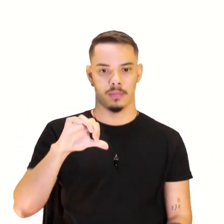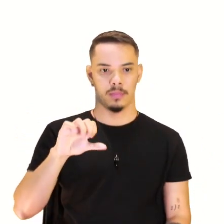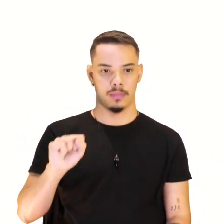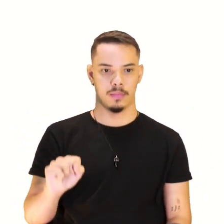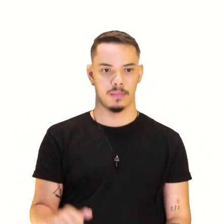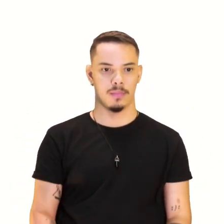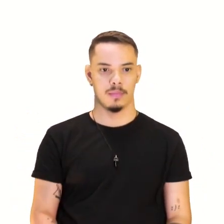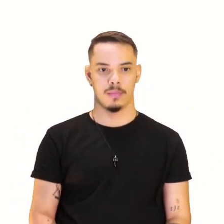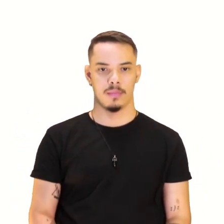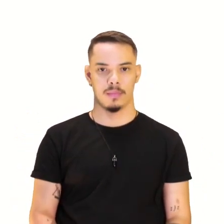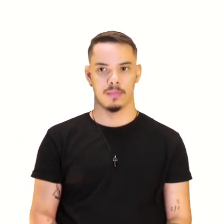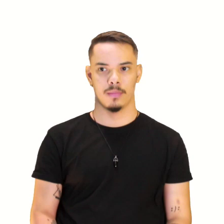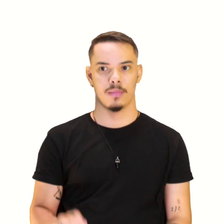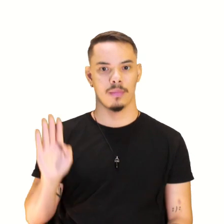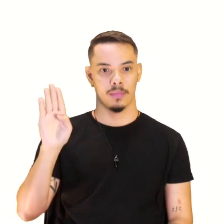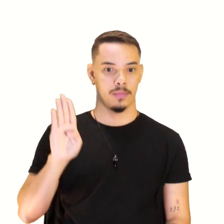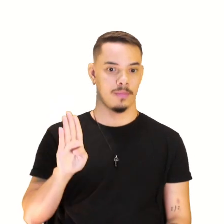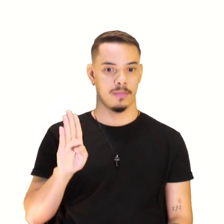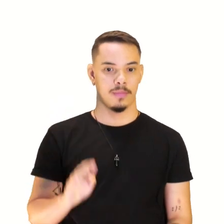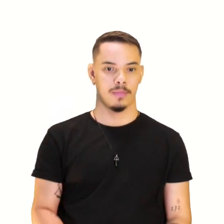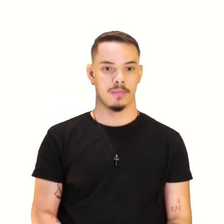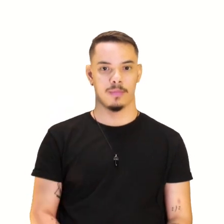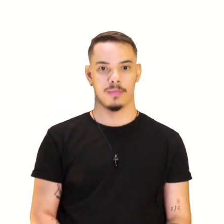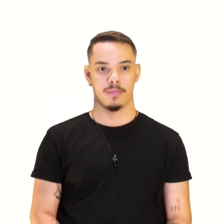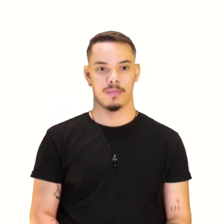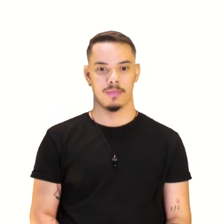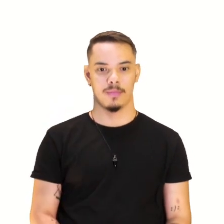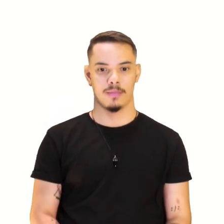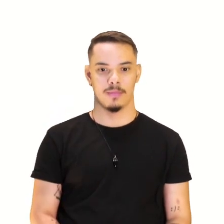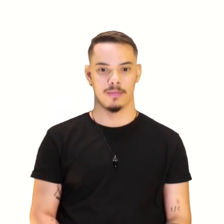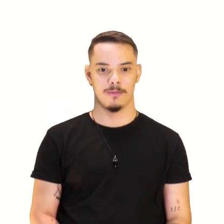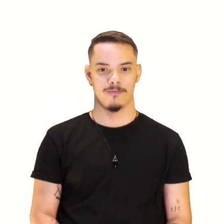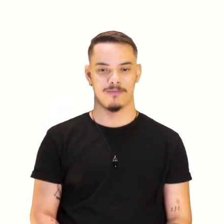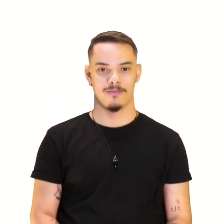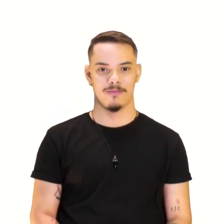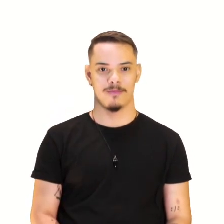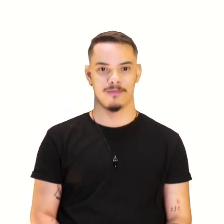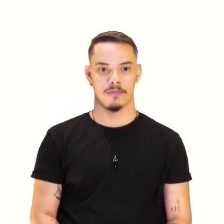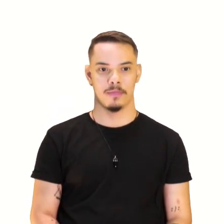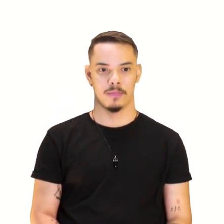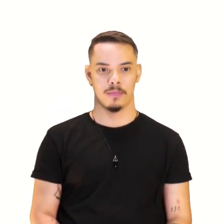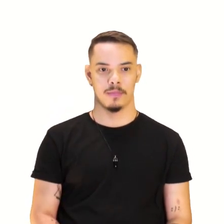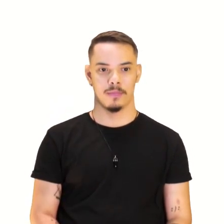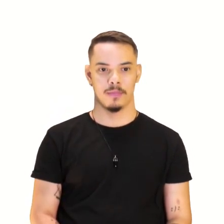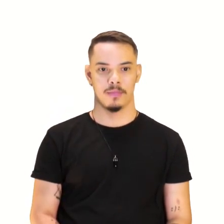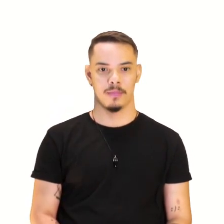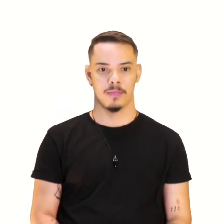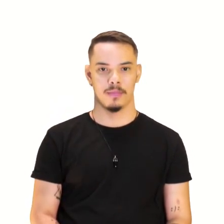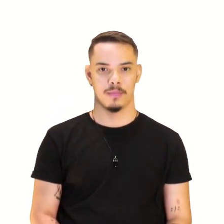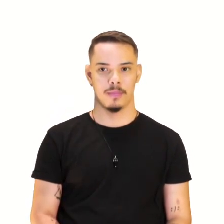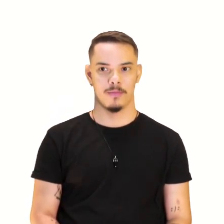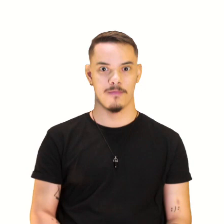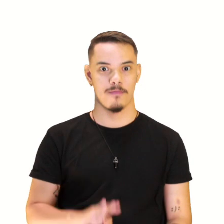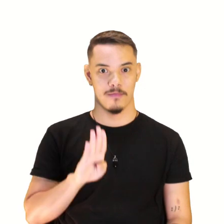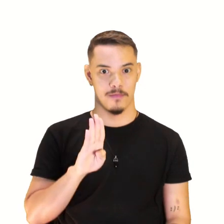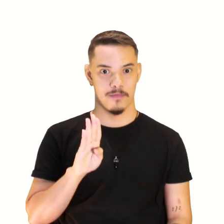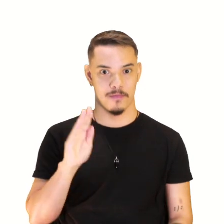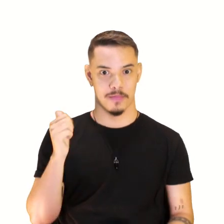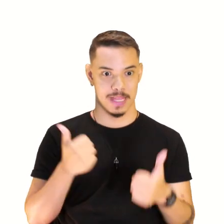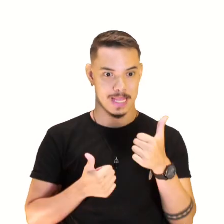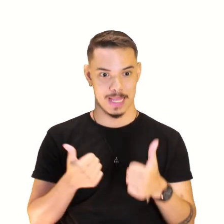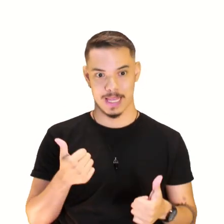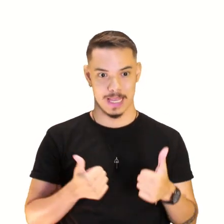menos 198. A alternativa é a letra B. B de beleza.